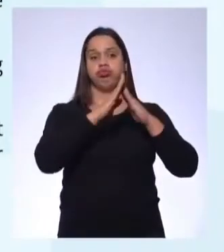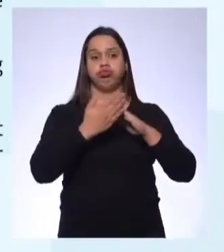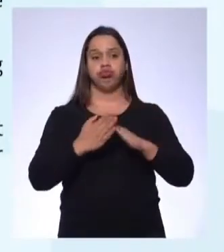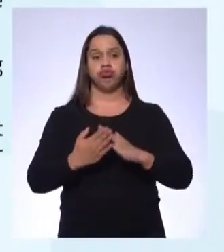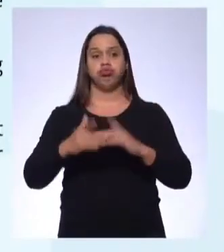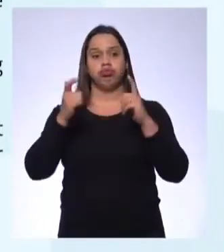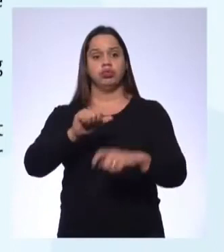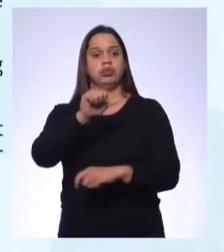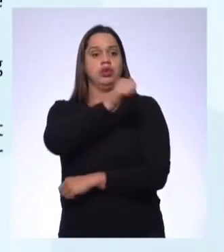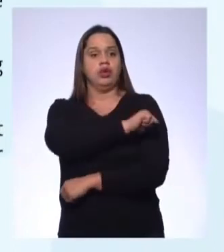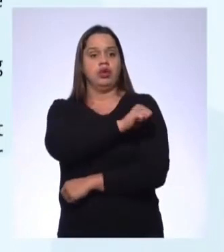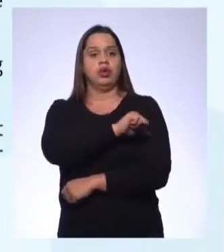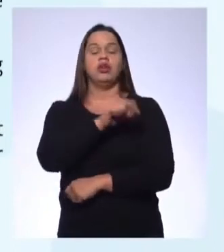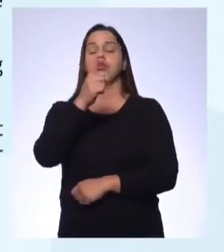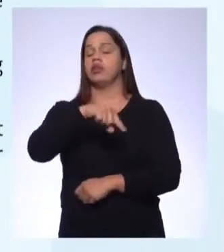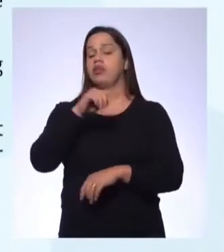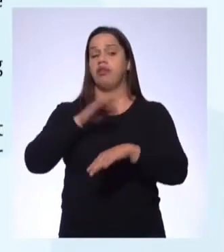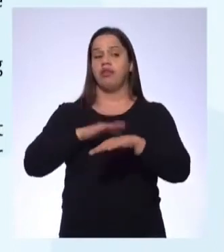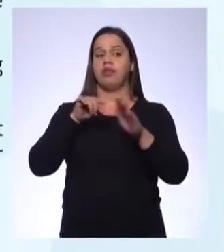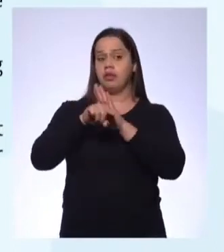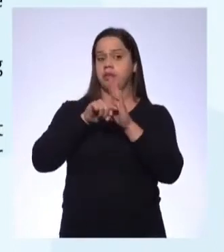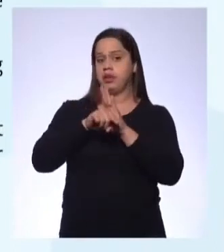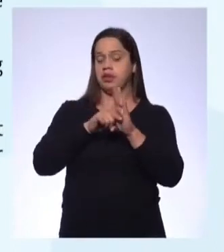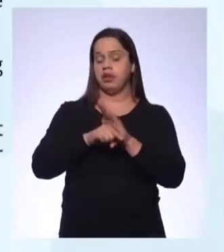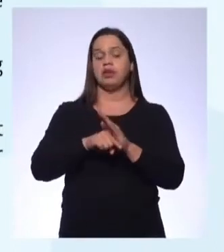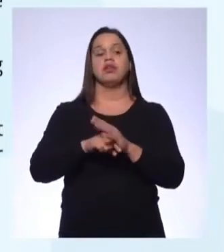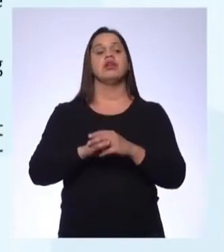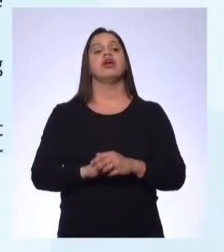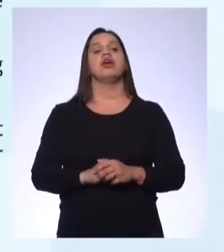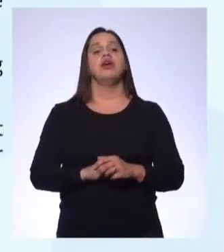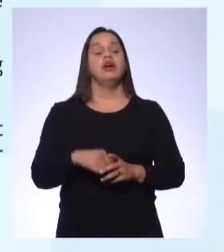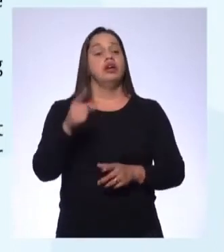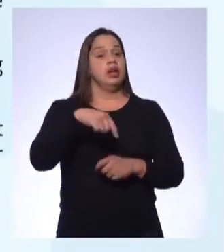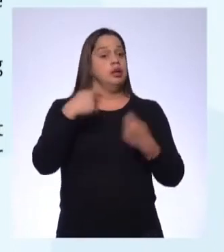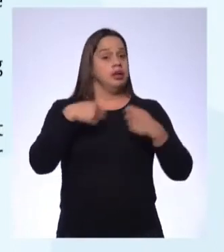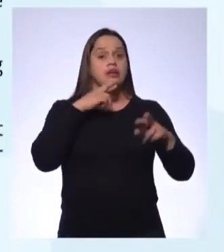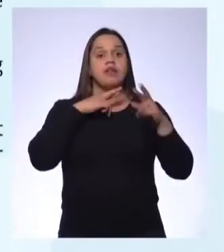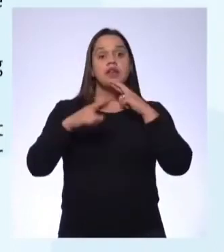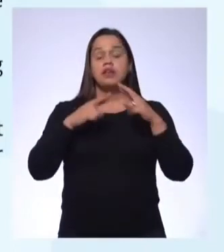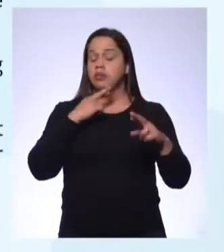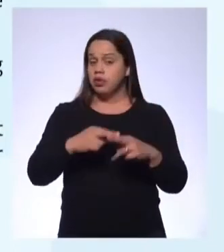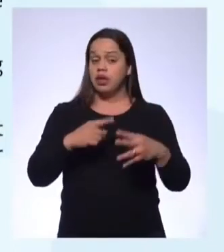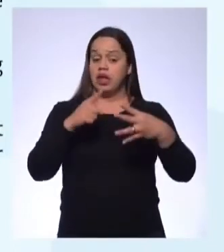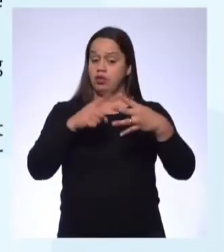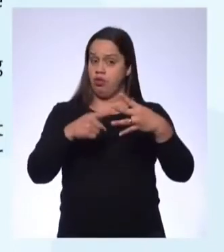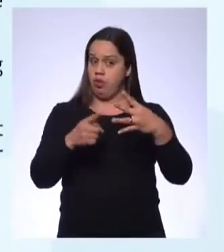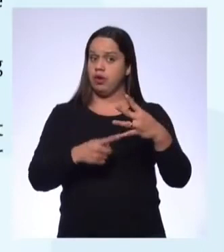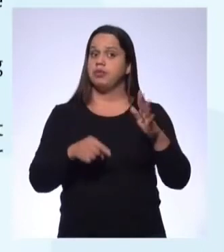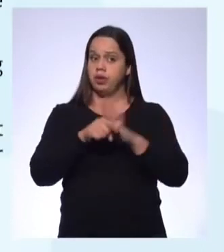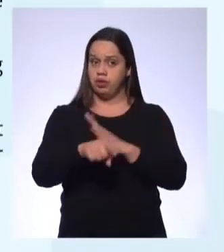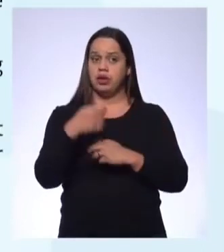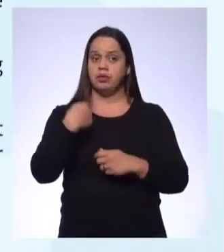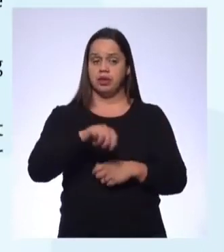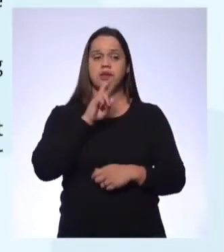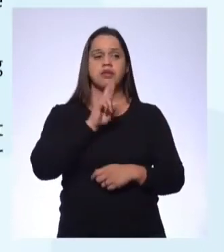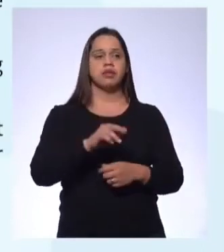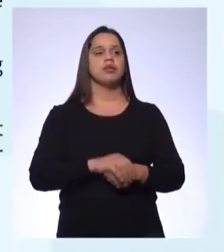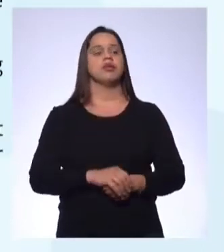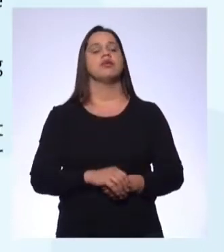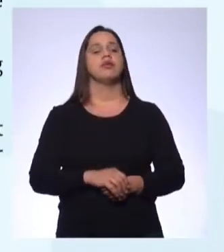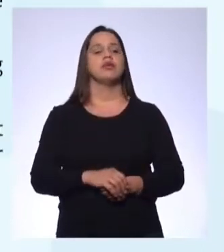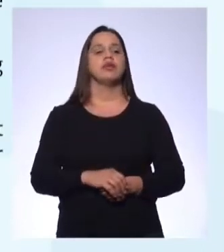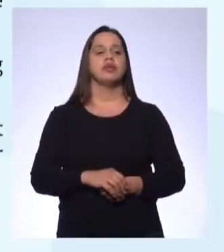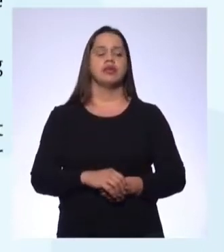Isso. Então, você vai fazer uma pesquisa e nessa pesquisa você tem que responder aquelas 4 perguntas, tá? Em